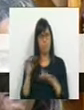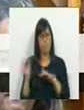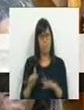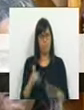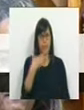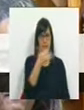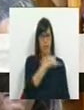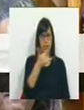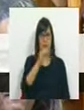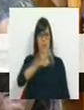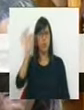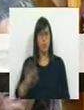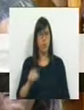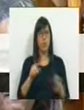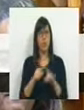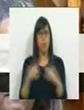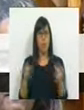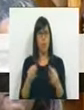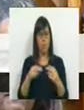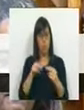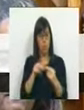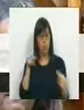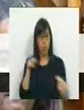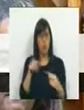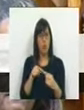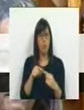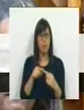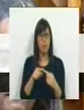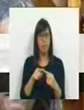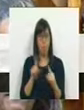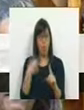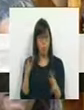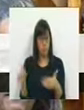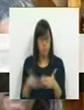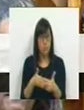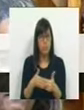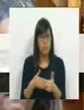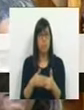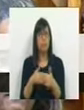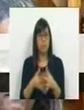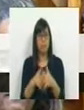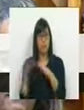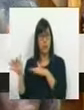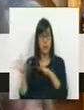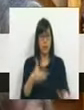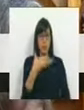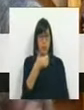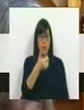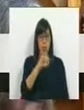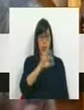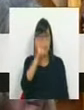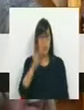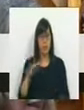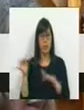em 122%. Houve, aliás, um troço que esteve para encerrar e que teve um aumento de 158%